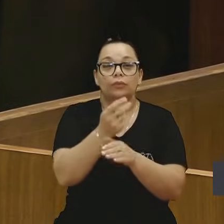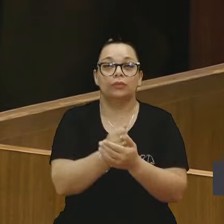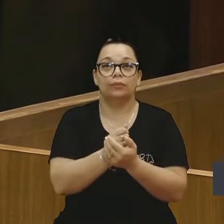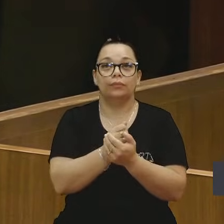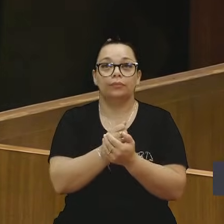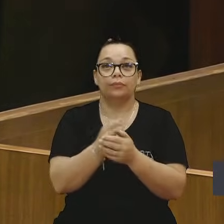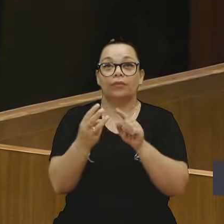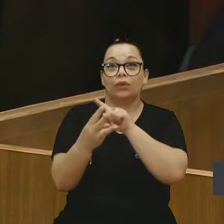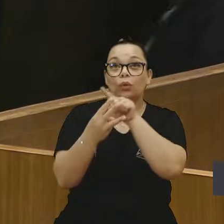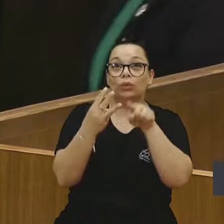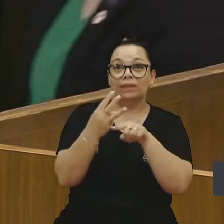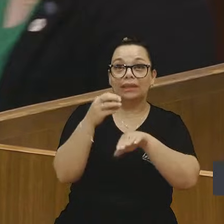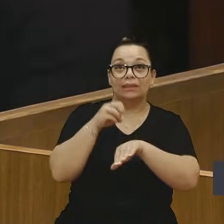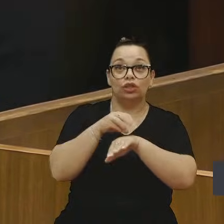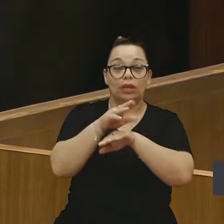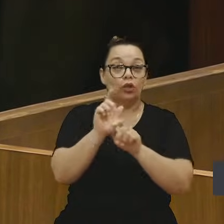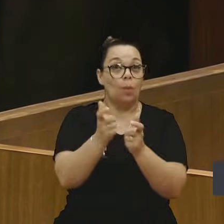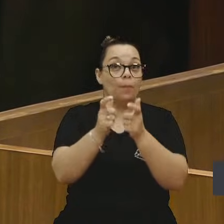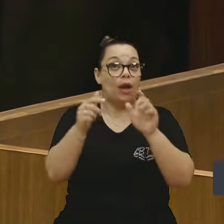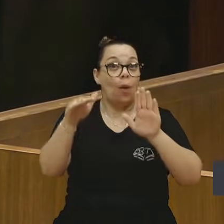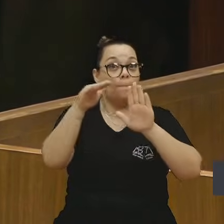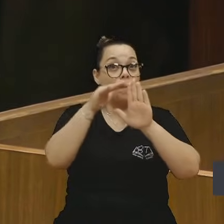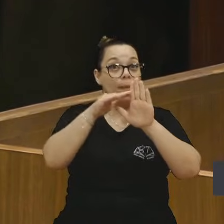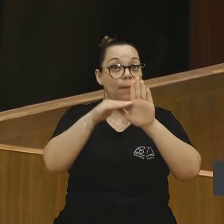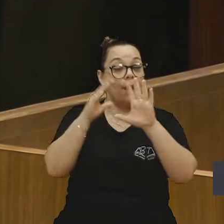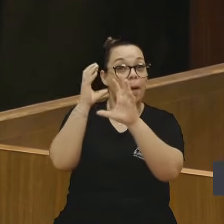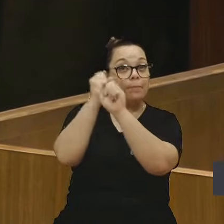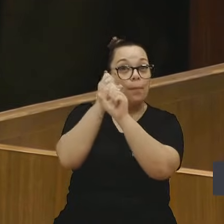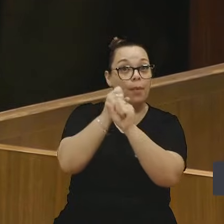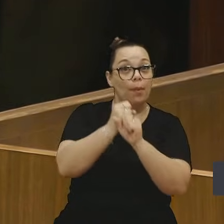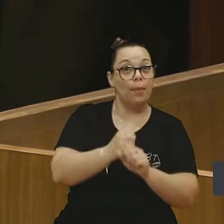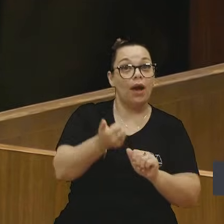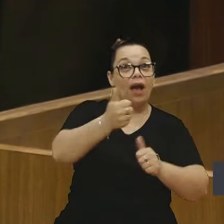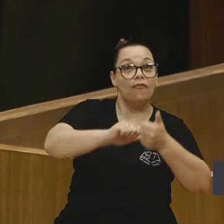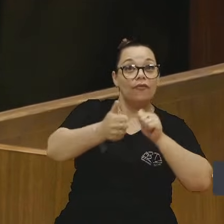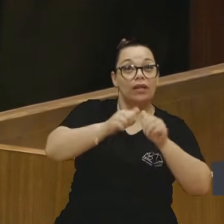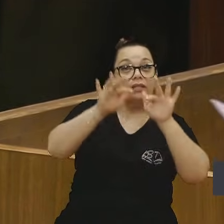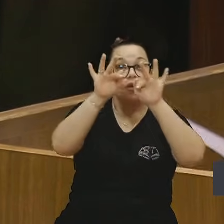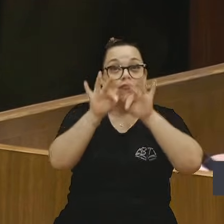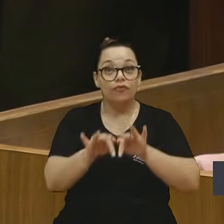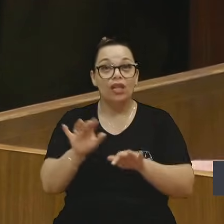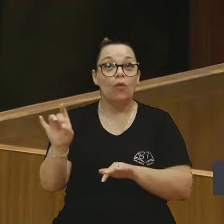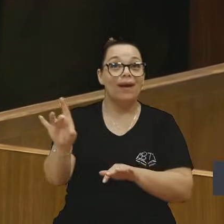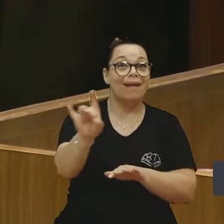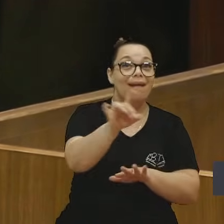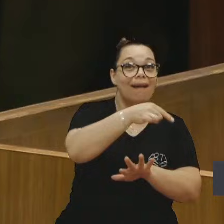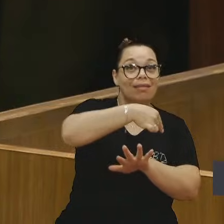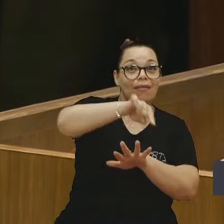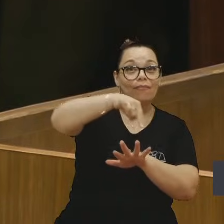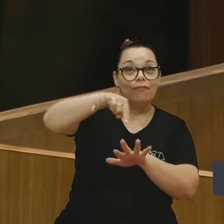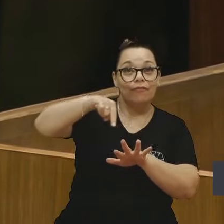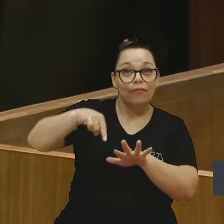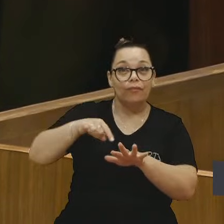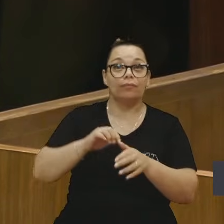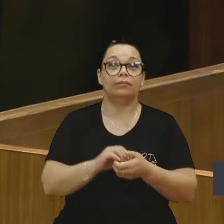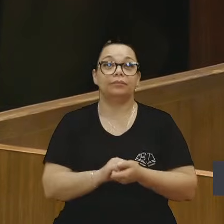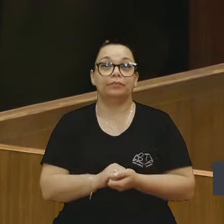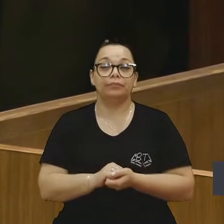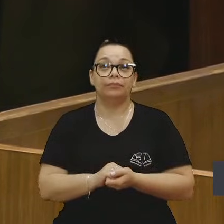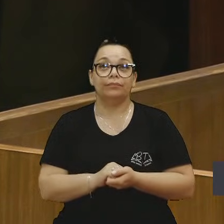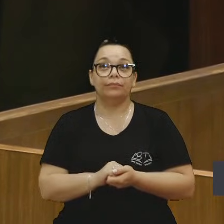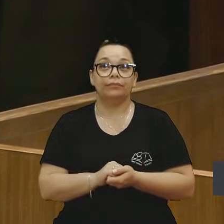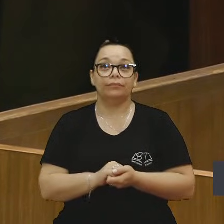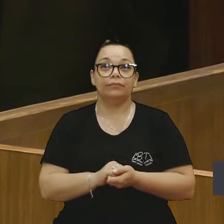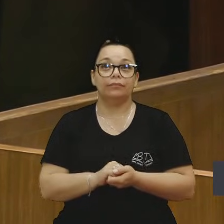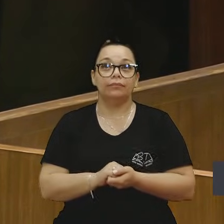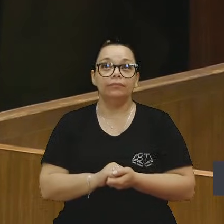os 3 indicados com maior pontuação na avaliação final em cada categoria.